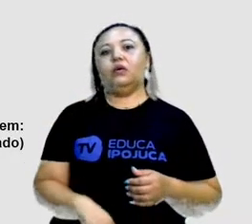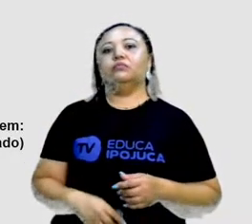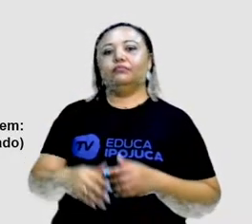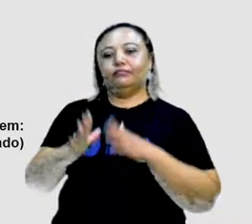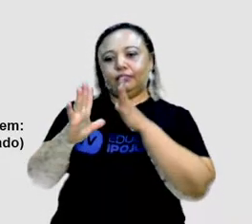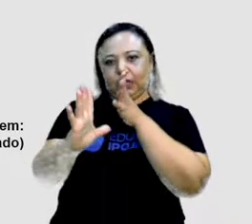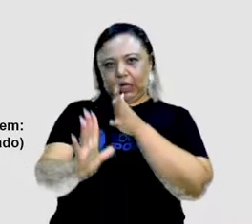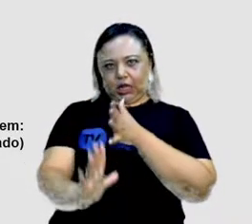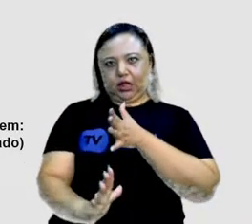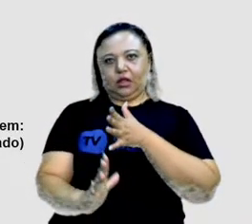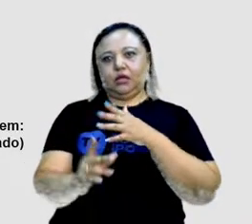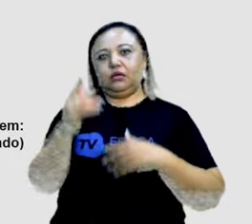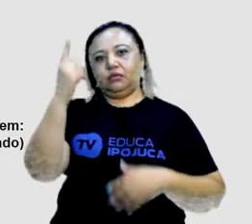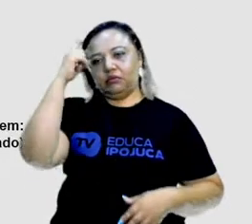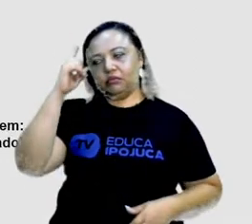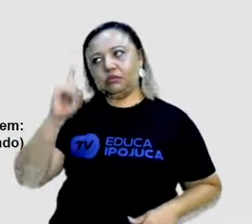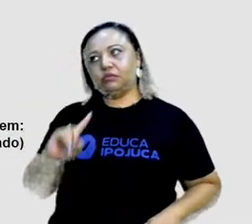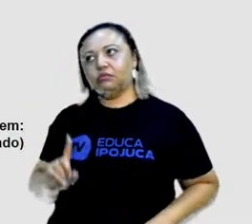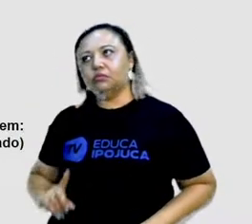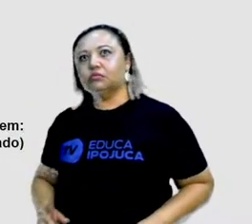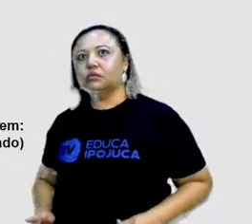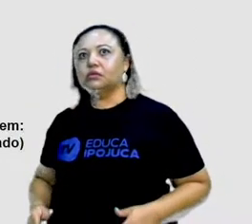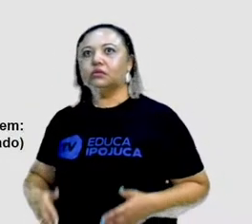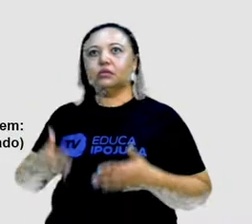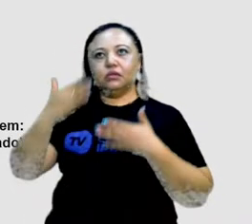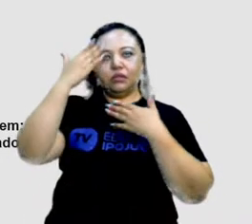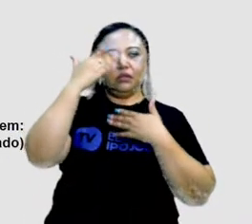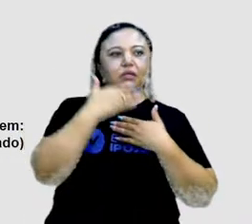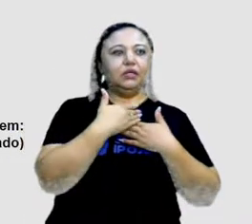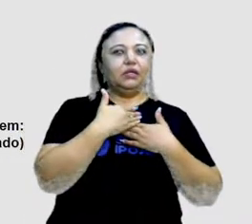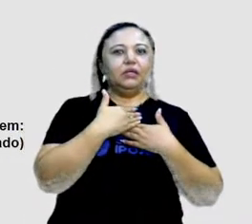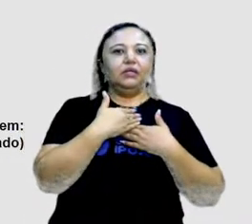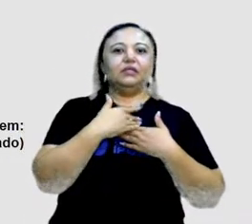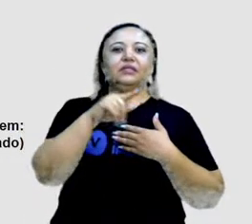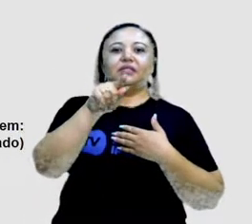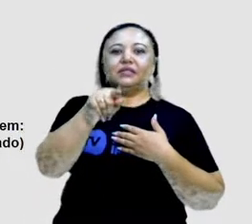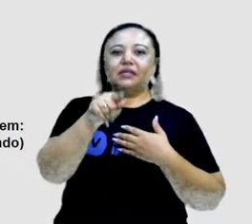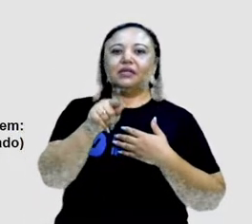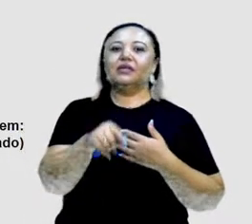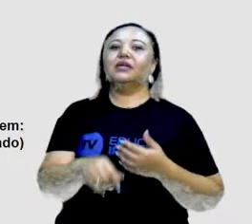tanto. Eu, na verdade, não sabia se me sentia agradecida ou envergonhada.